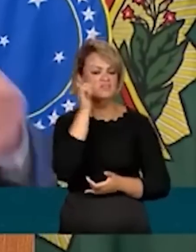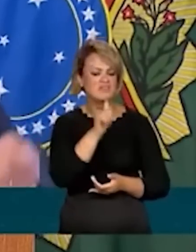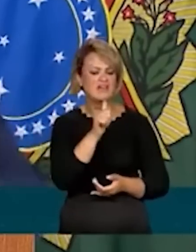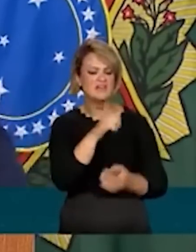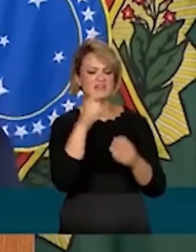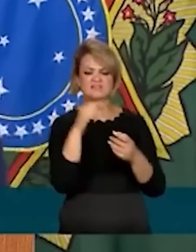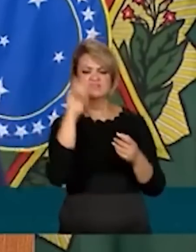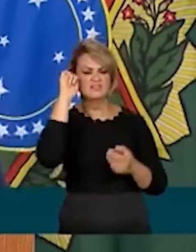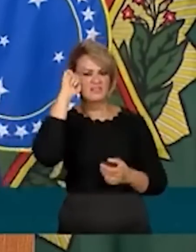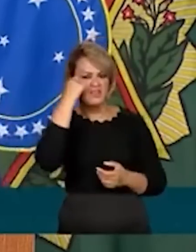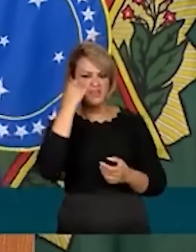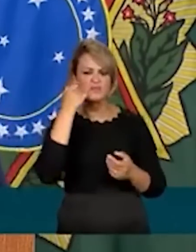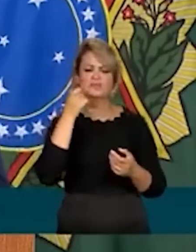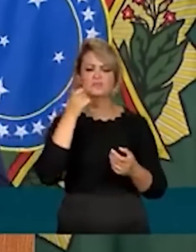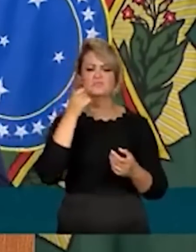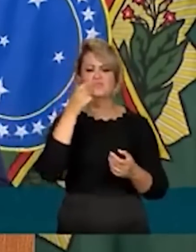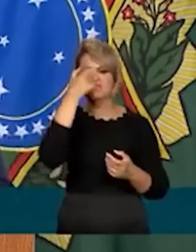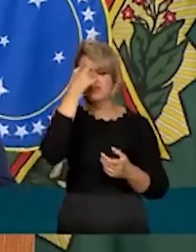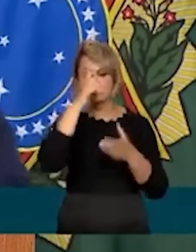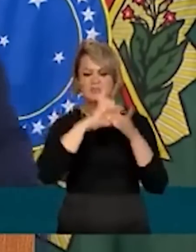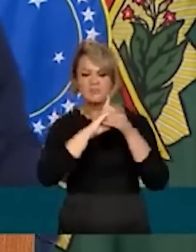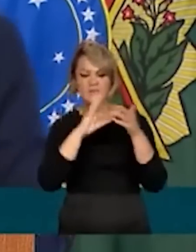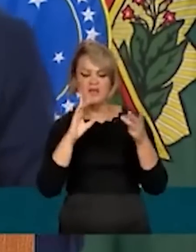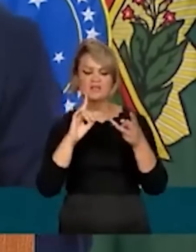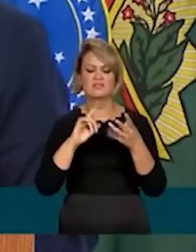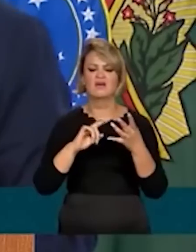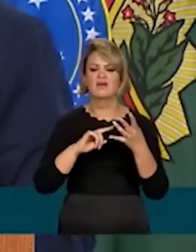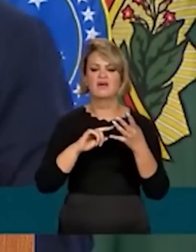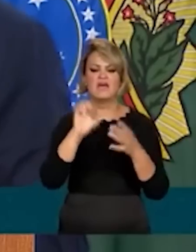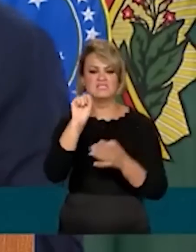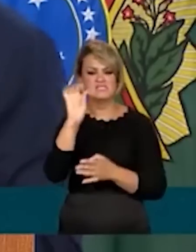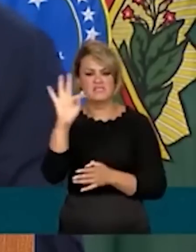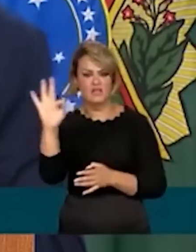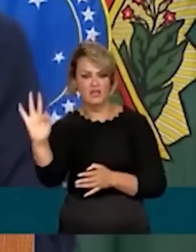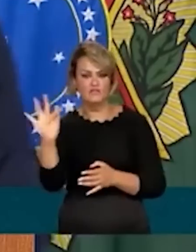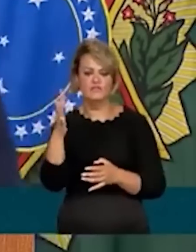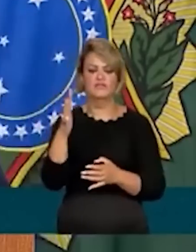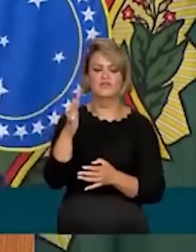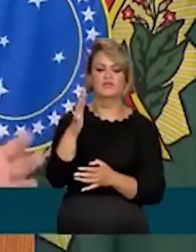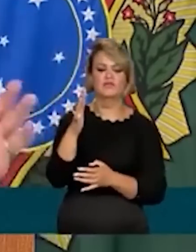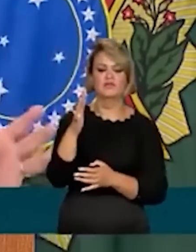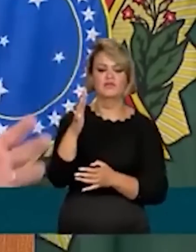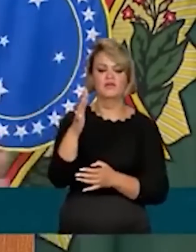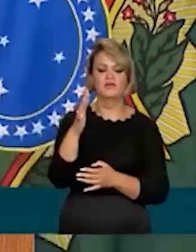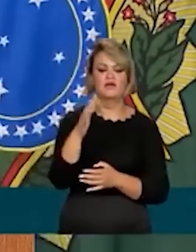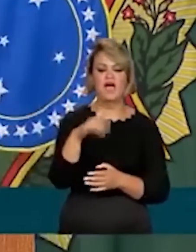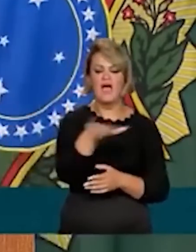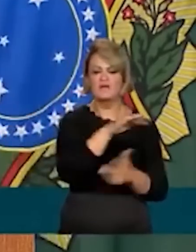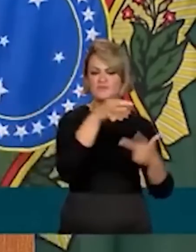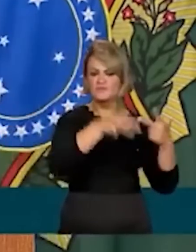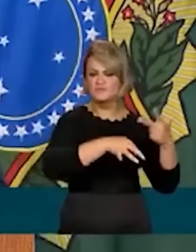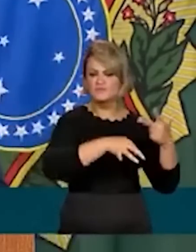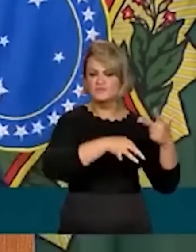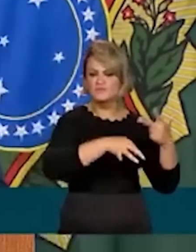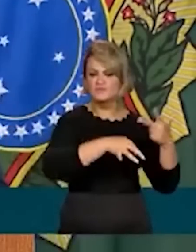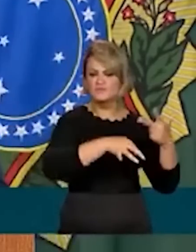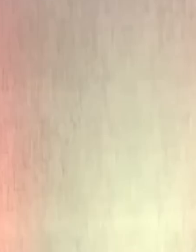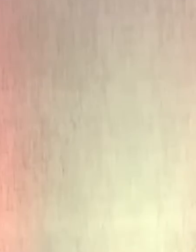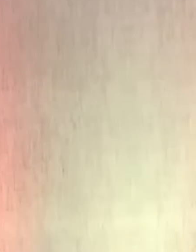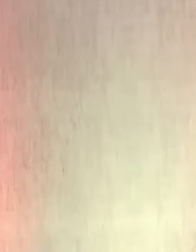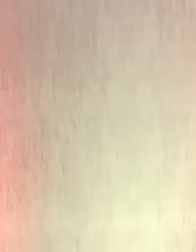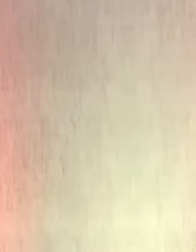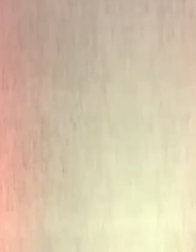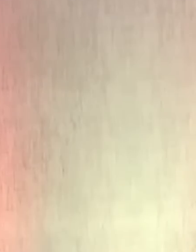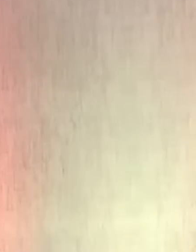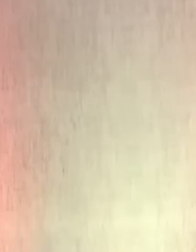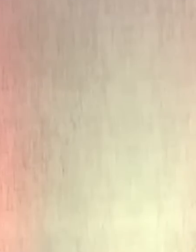sofreram que os negros sofreram que a suprema corte sofreu que o poder judiciário sofreu